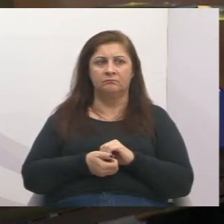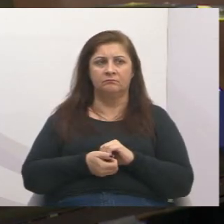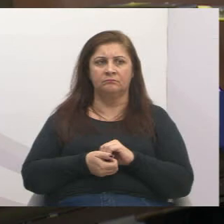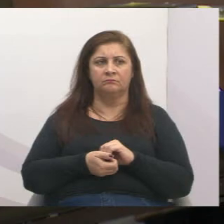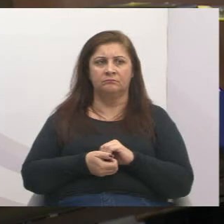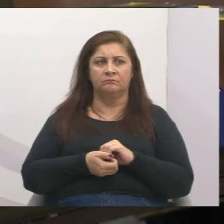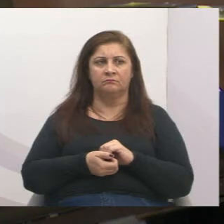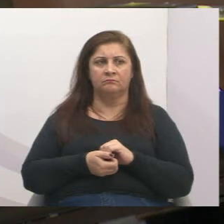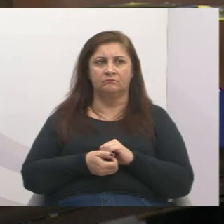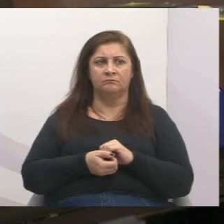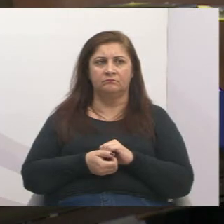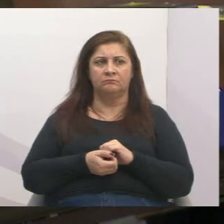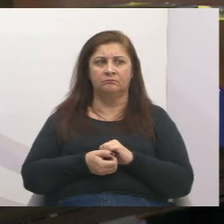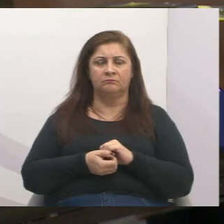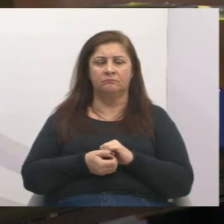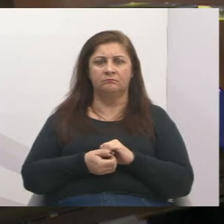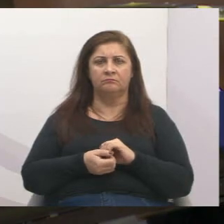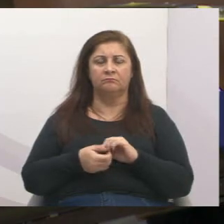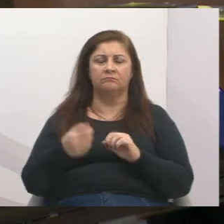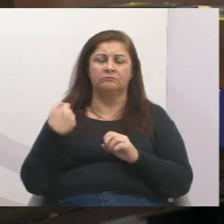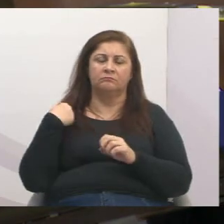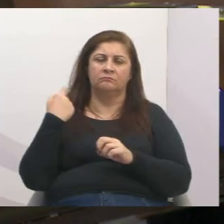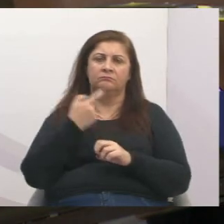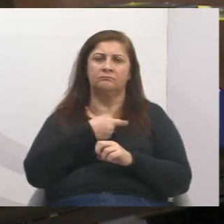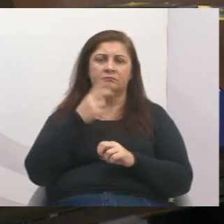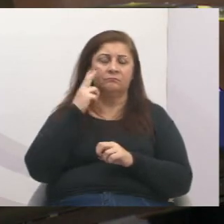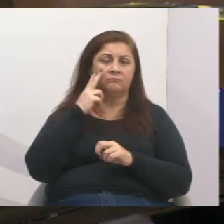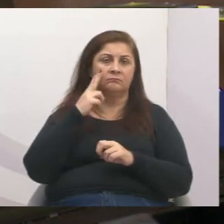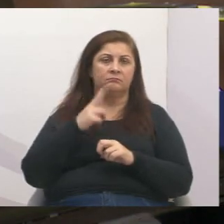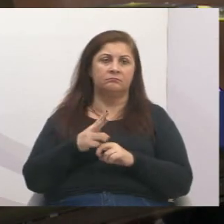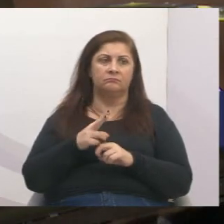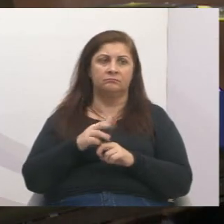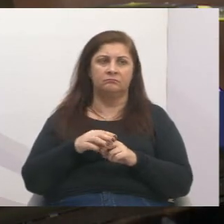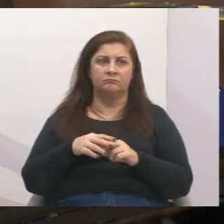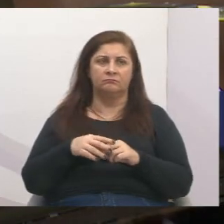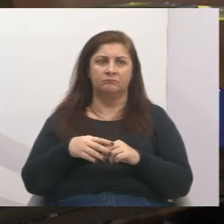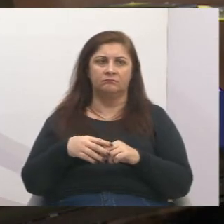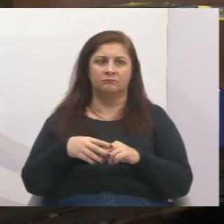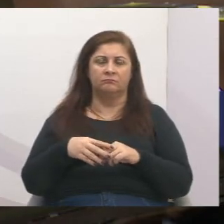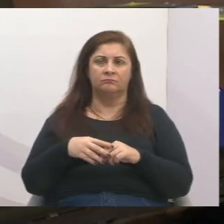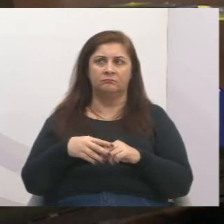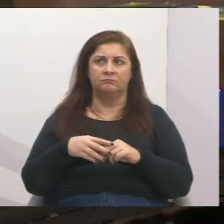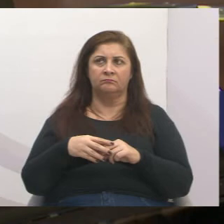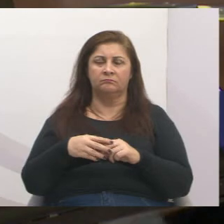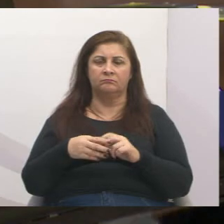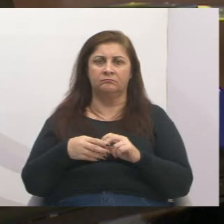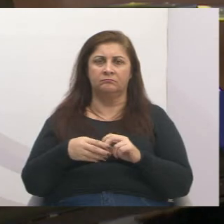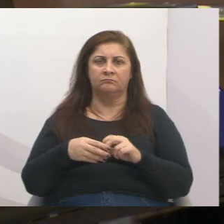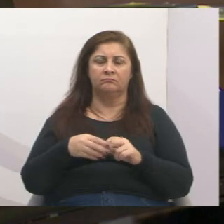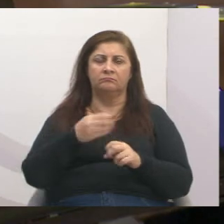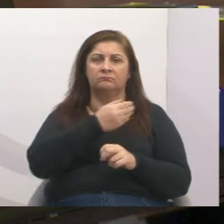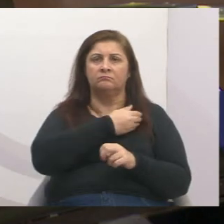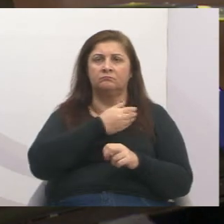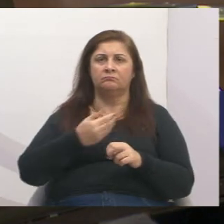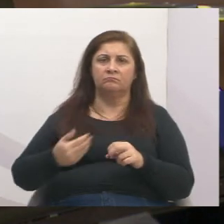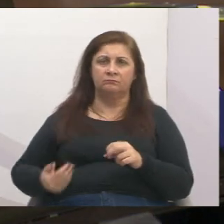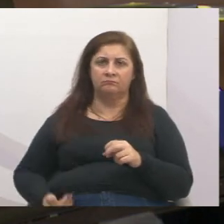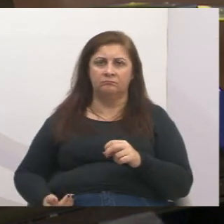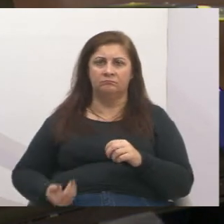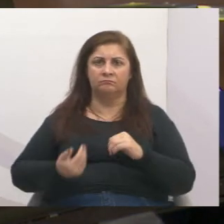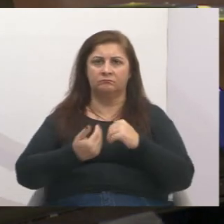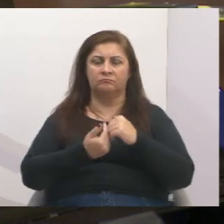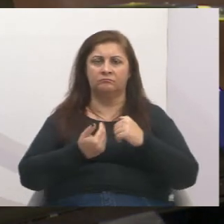demais. Agora a gente vê aqui, a gente vê o parâmetro federal, separou do